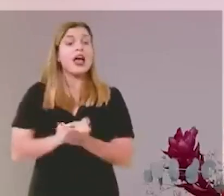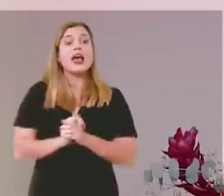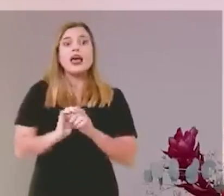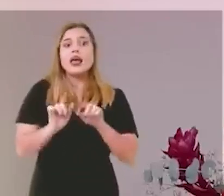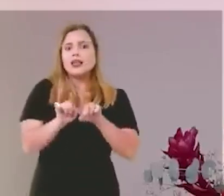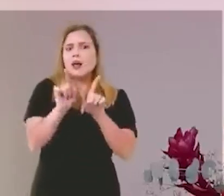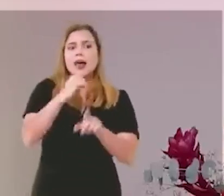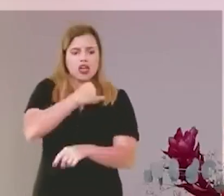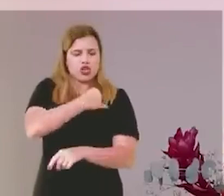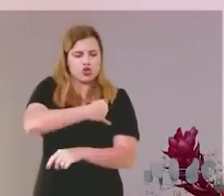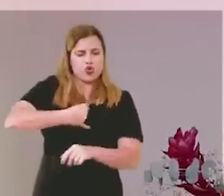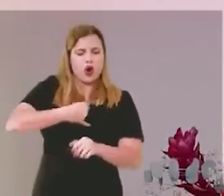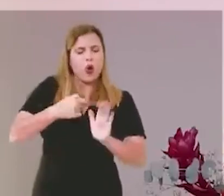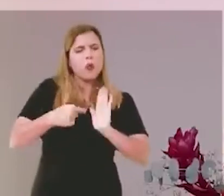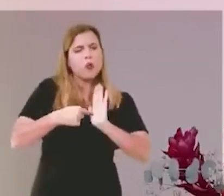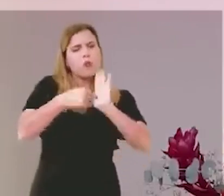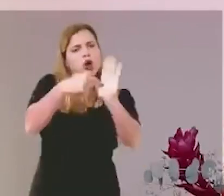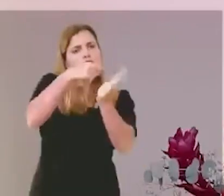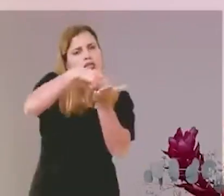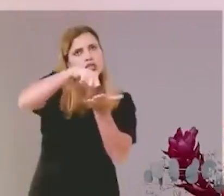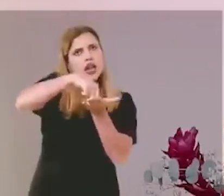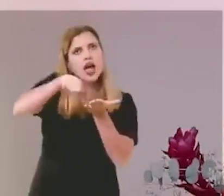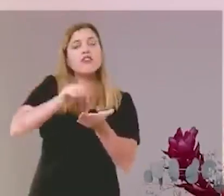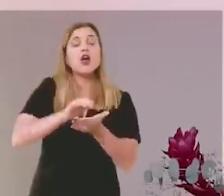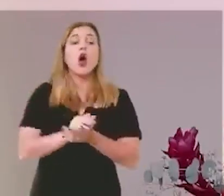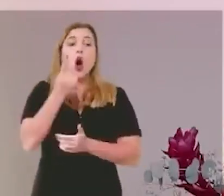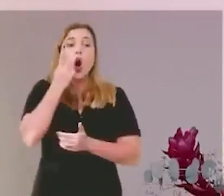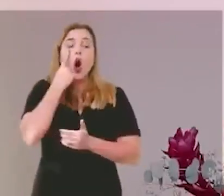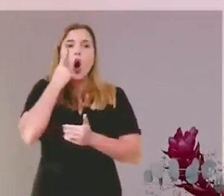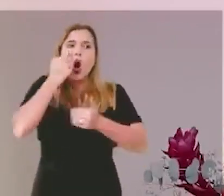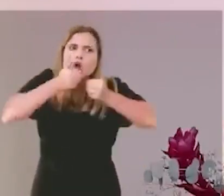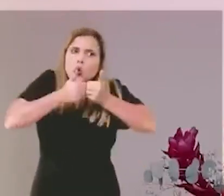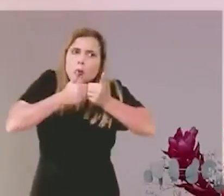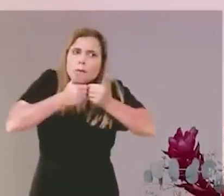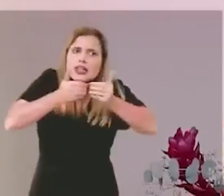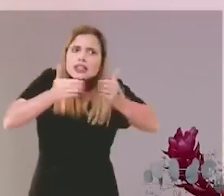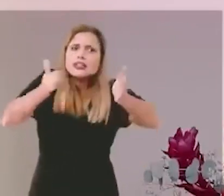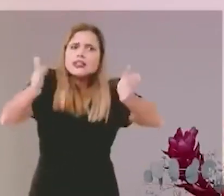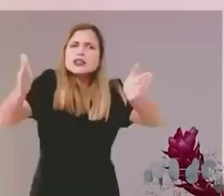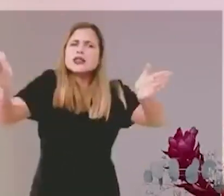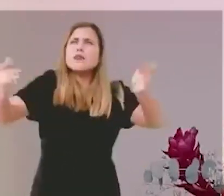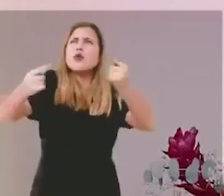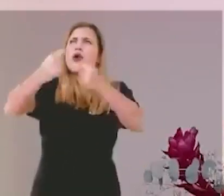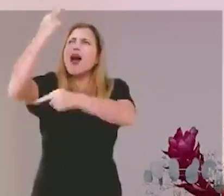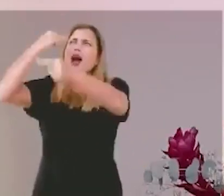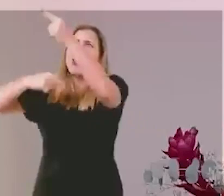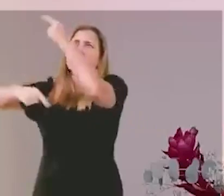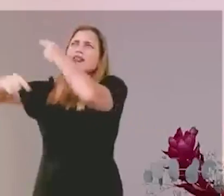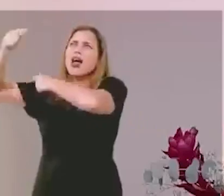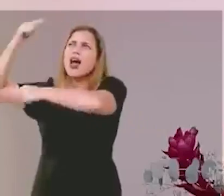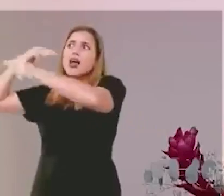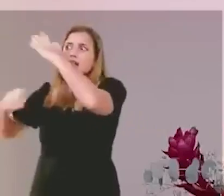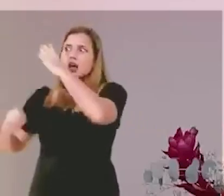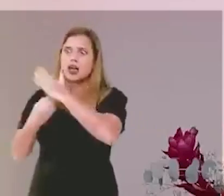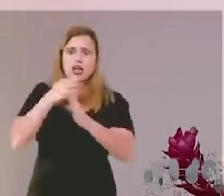princípio era o Verbo, e o Verbo estava com Deus, e o Verbo era